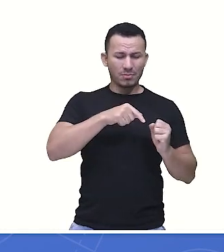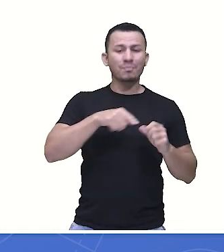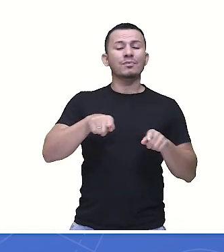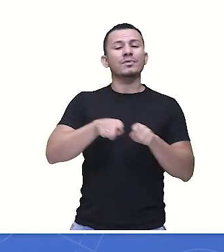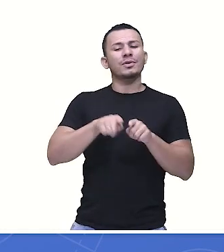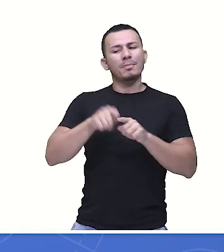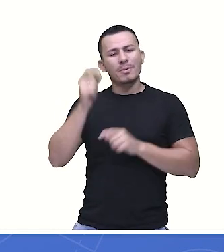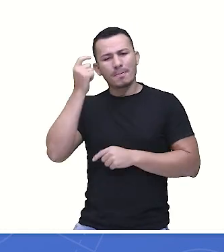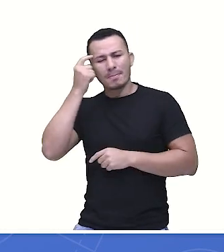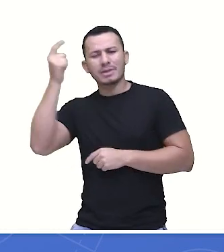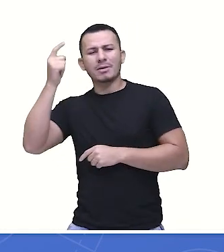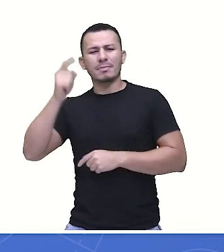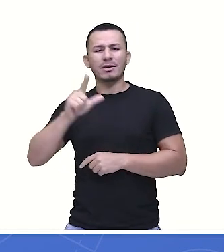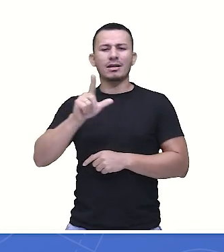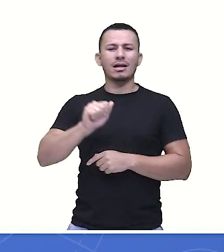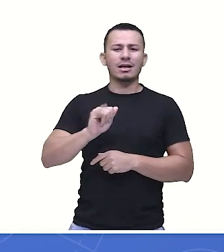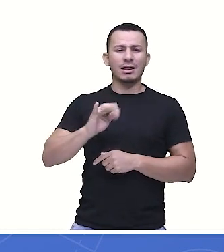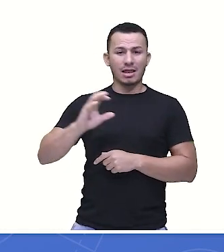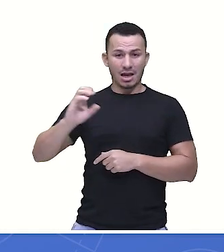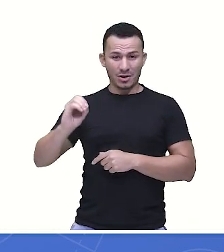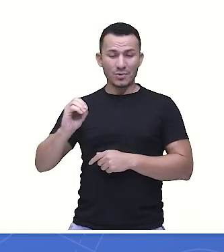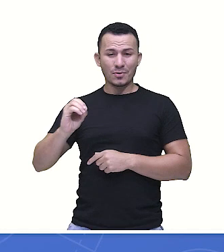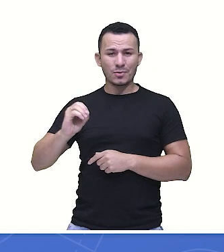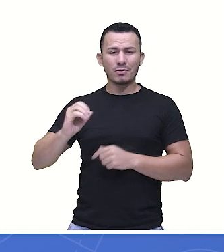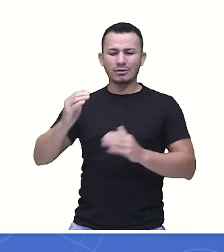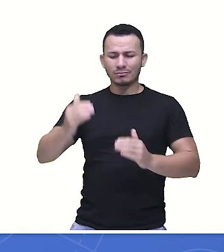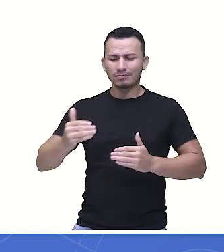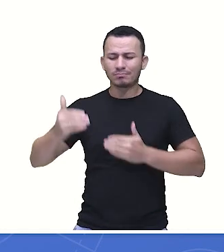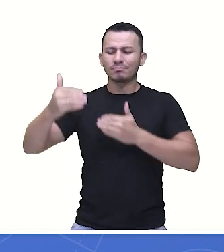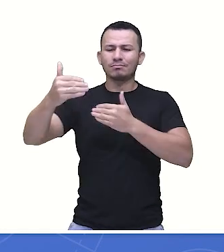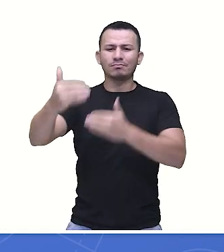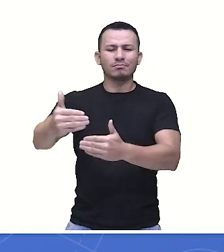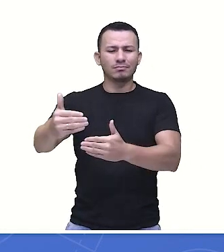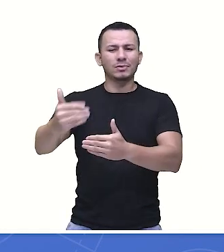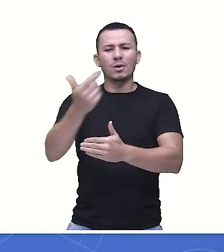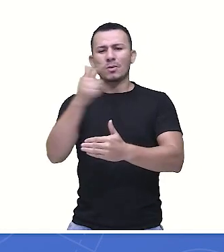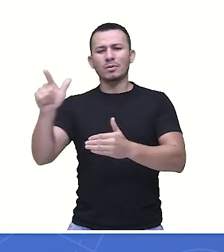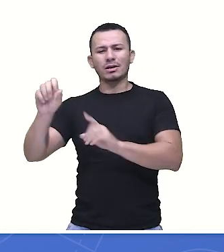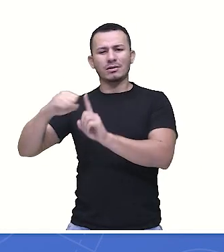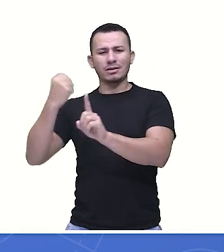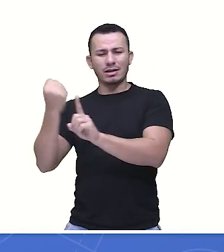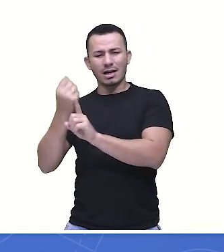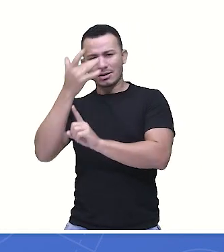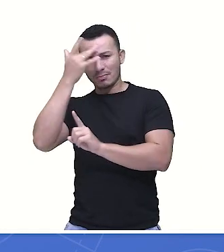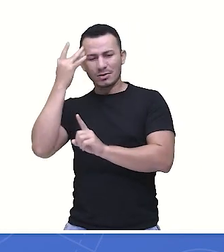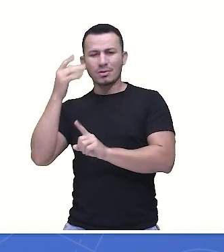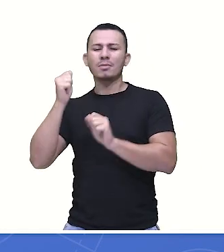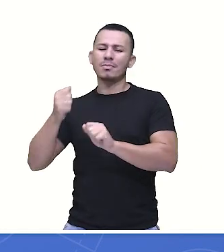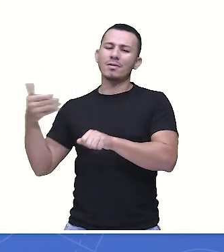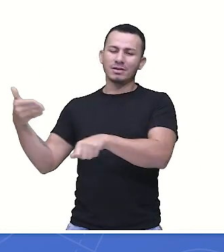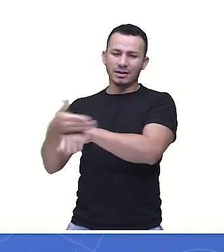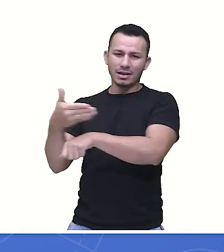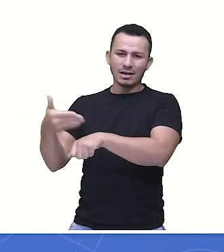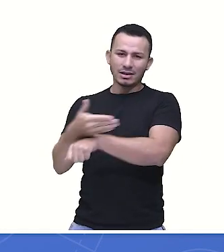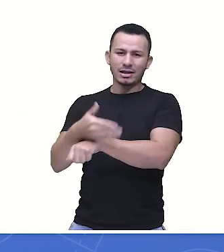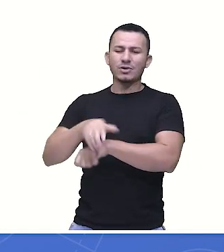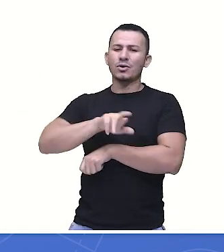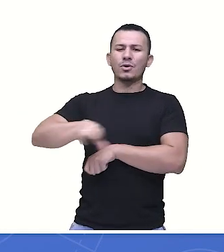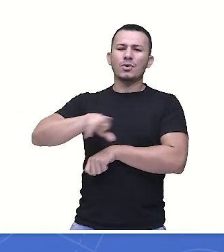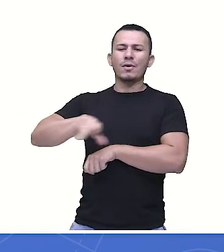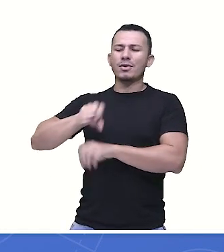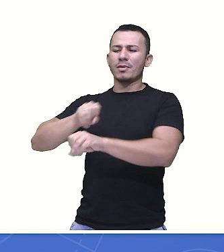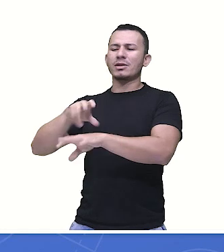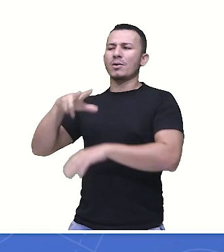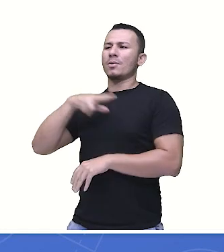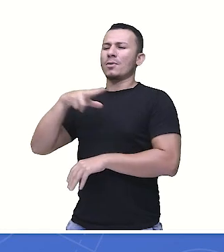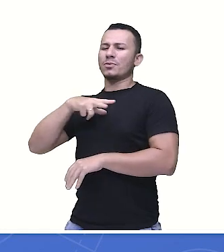laico, a escolarização se estende às massas populares. Então, a educação deixa de ser um privilégio